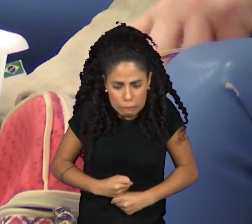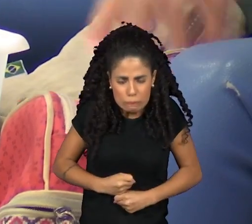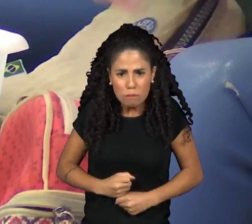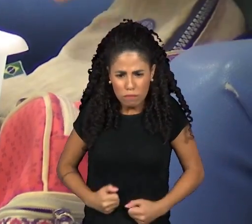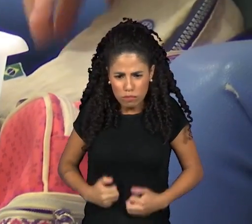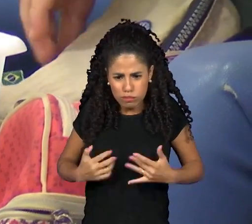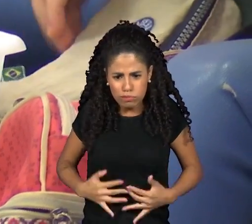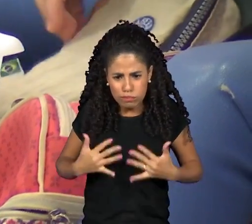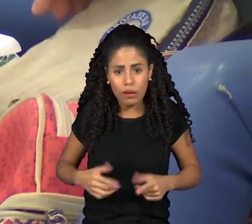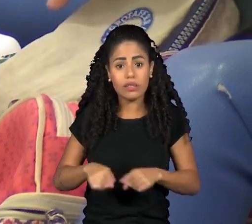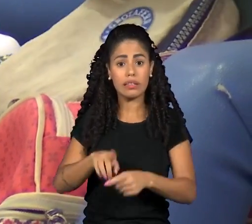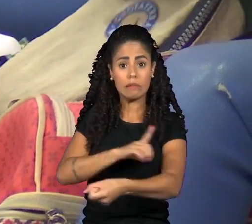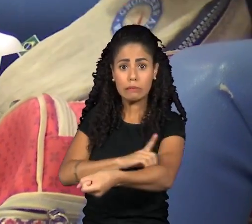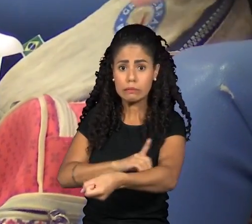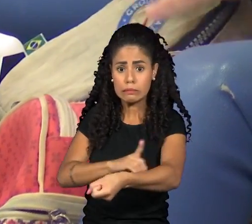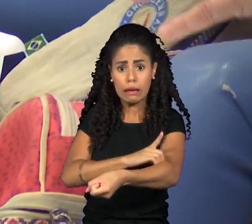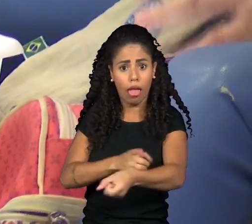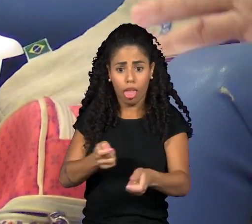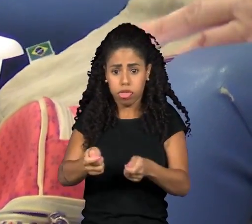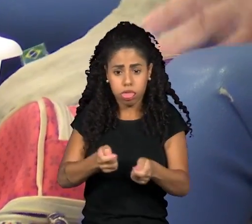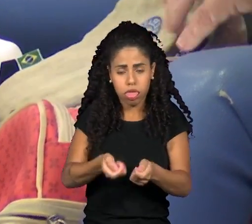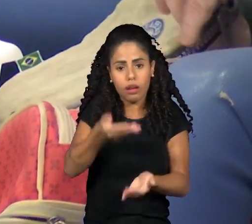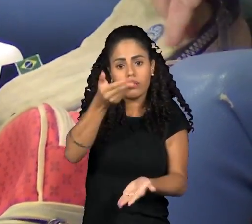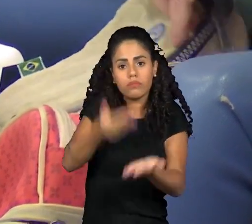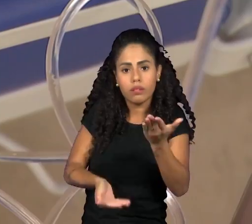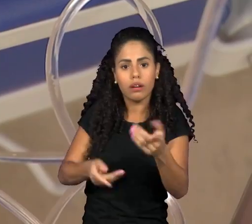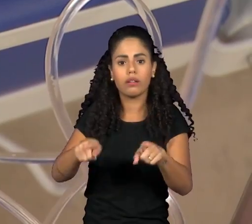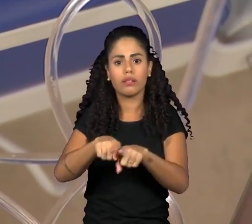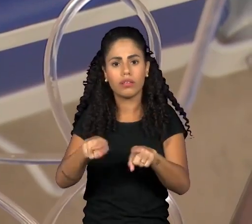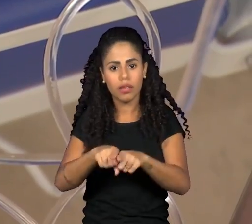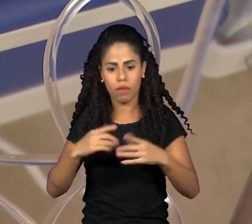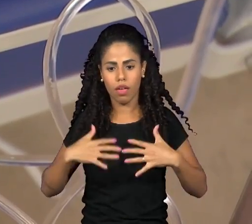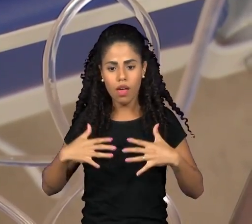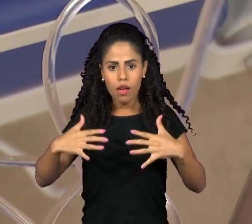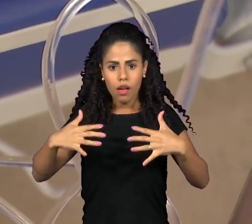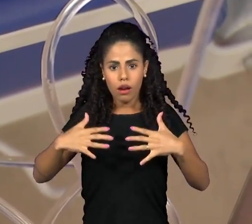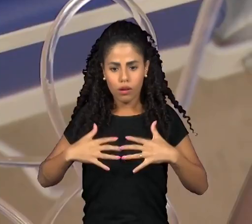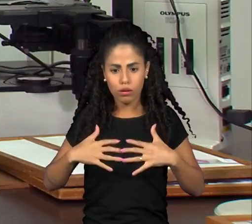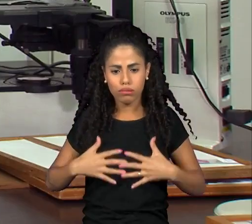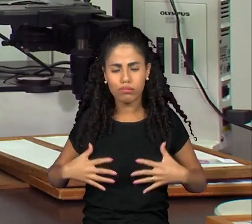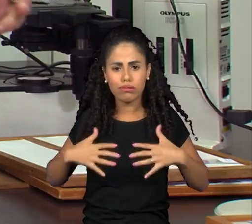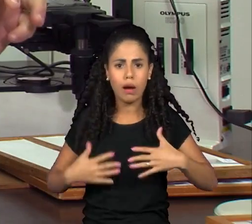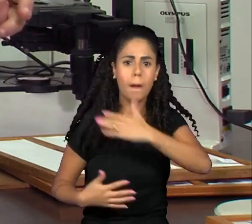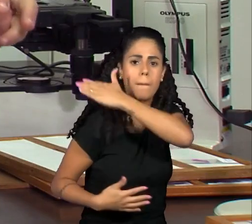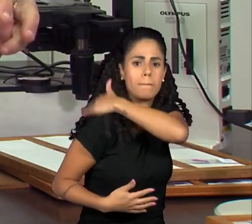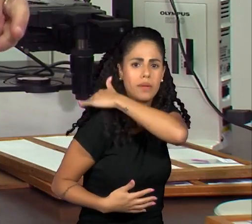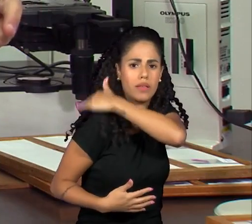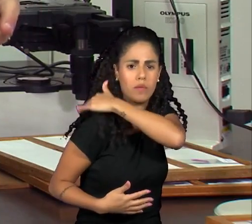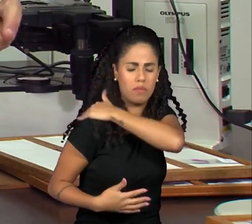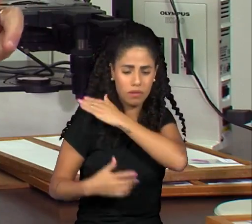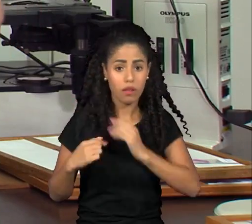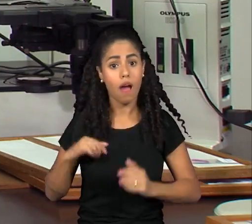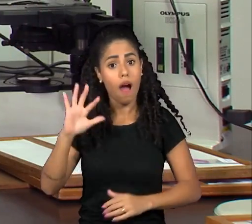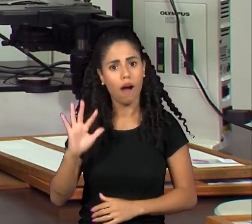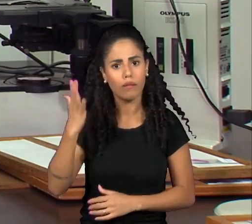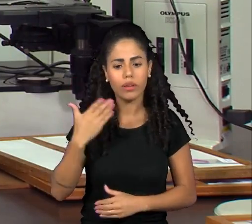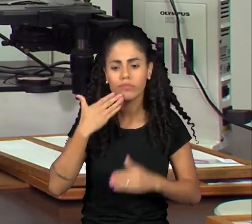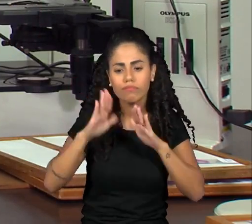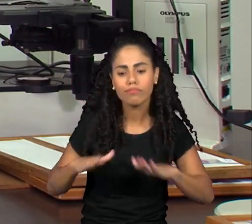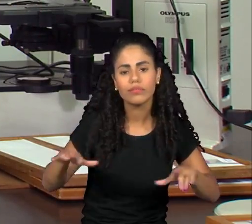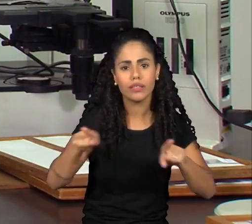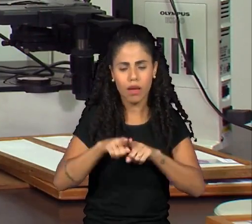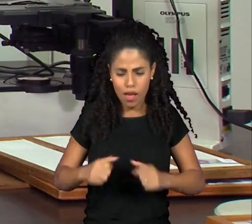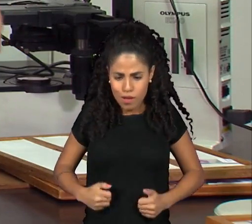descompensação de diabetes, arritmia cardíaca, pneumonia por desidratação. Isso vai acontecer também com criança, principalmente